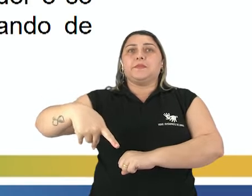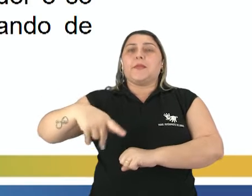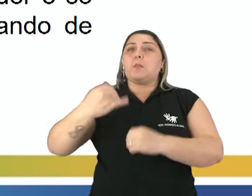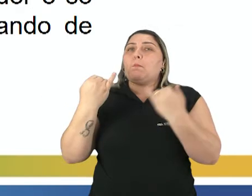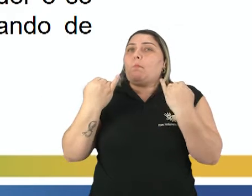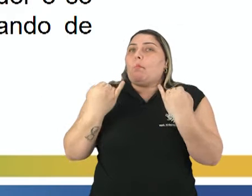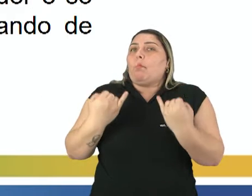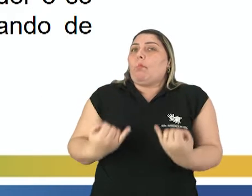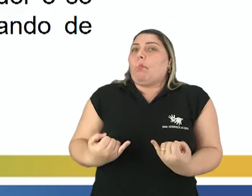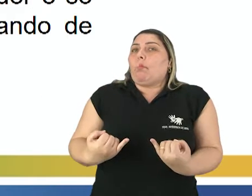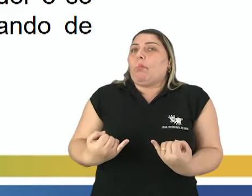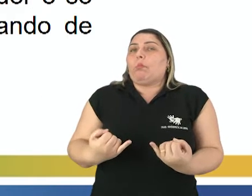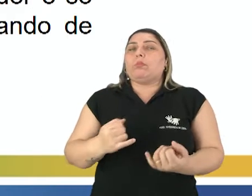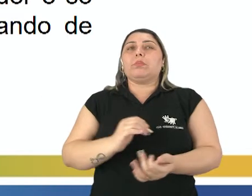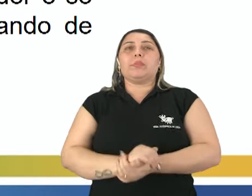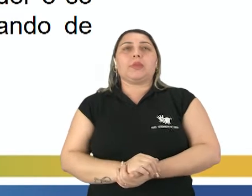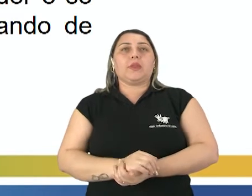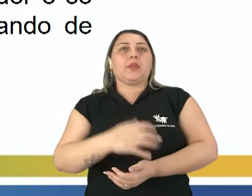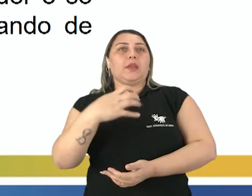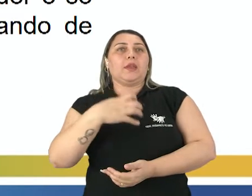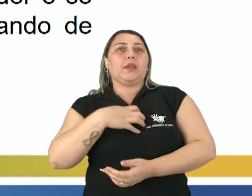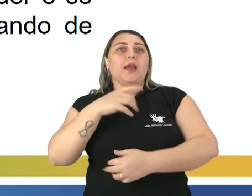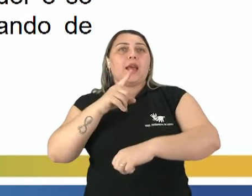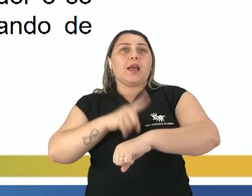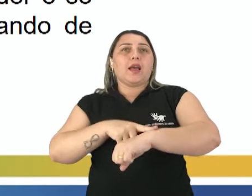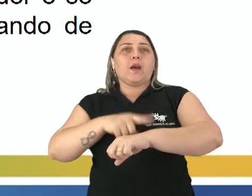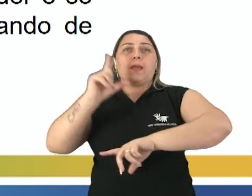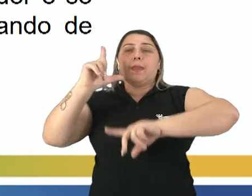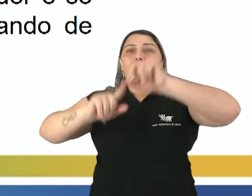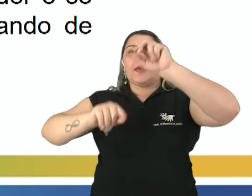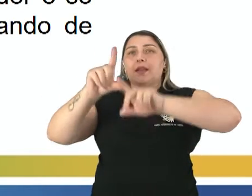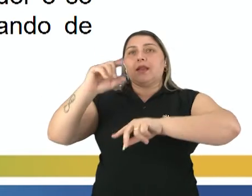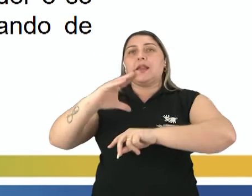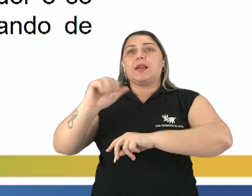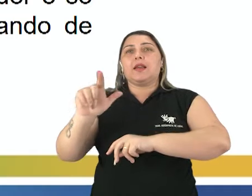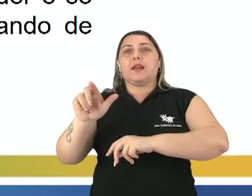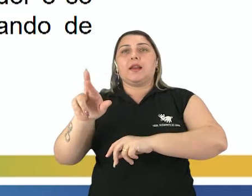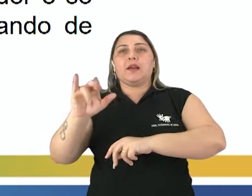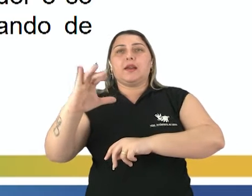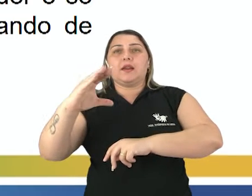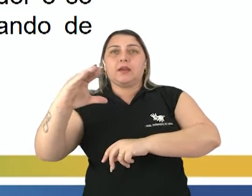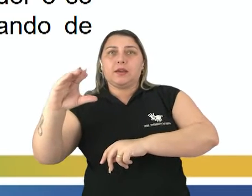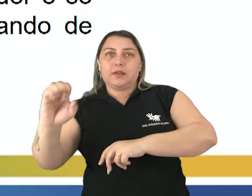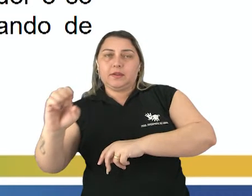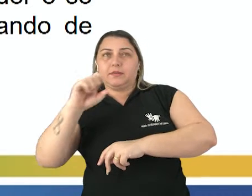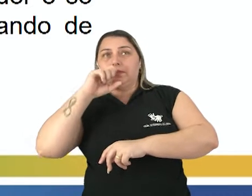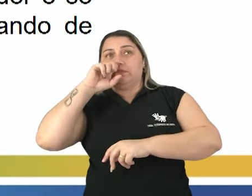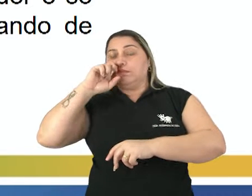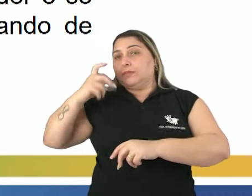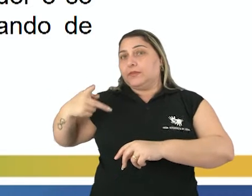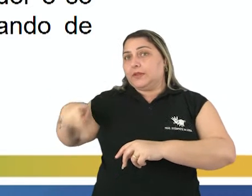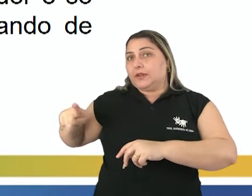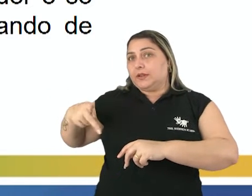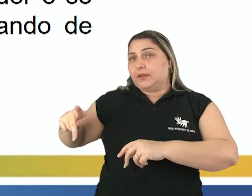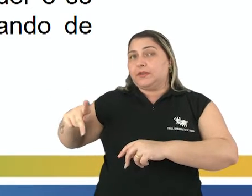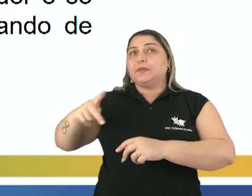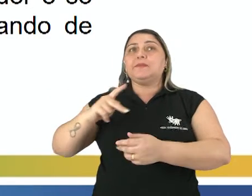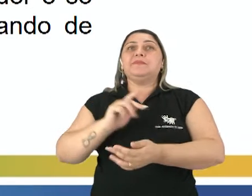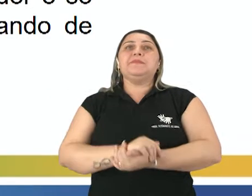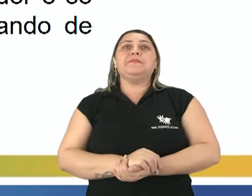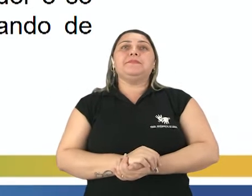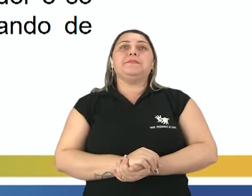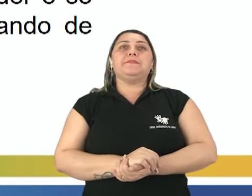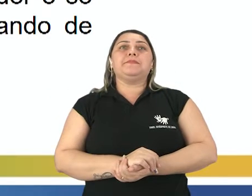esvoaçada magreza. A Hora da Estrela, de Clarice Lispector. Dela, lá e a